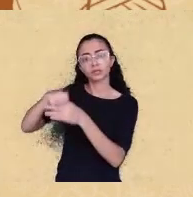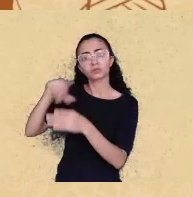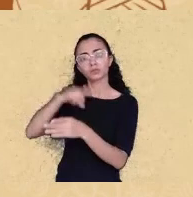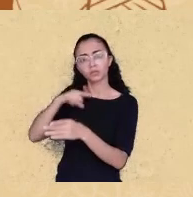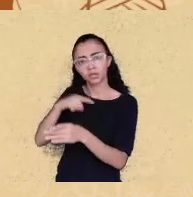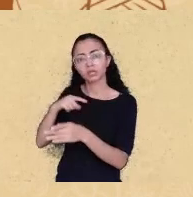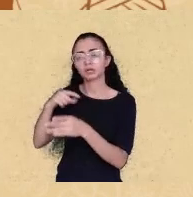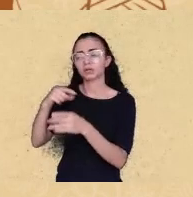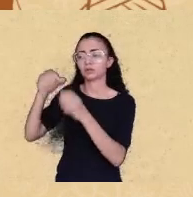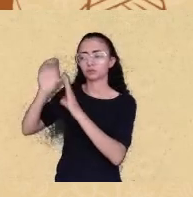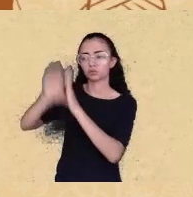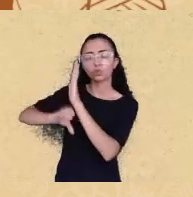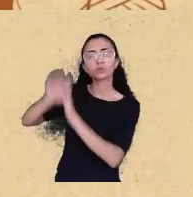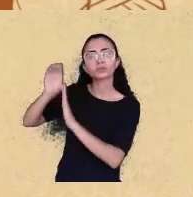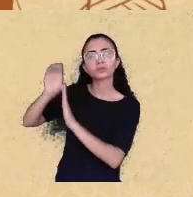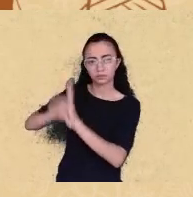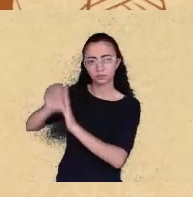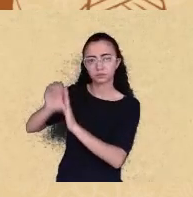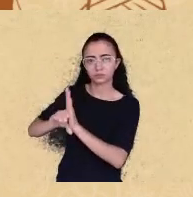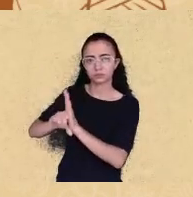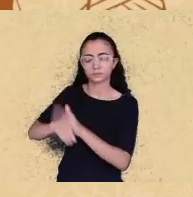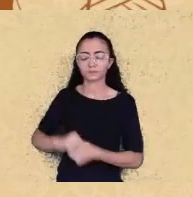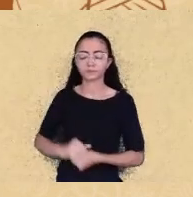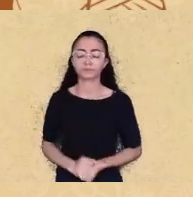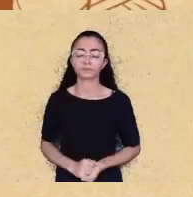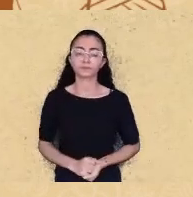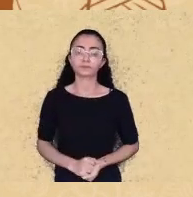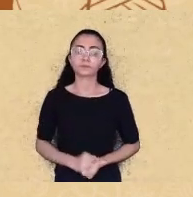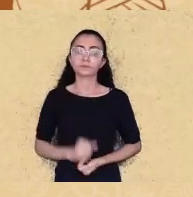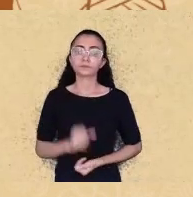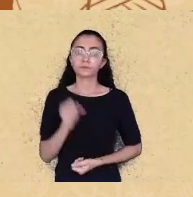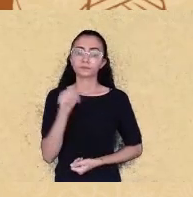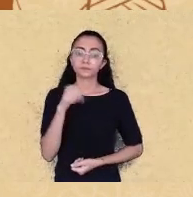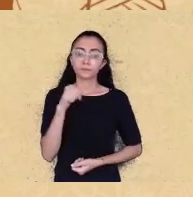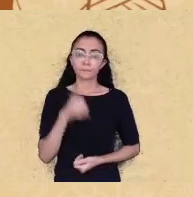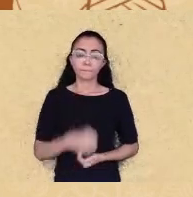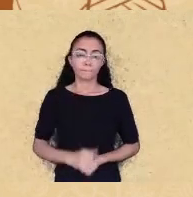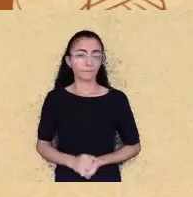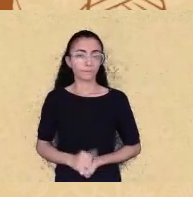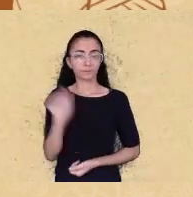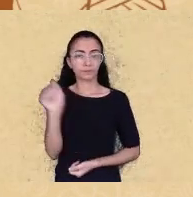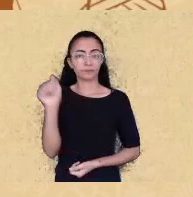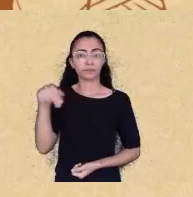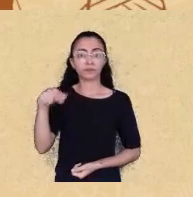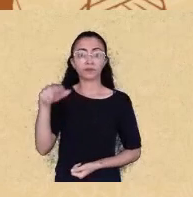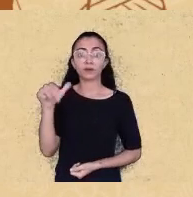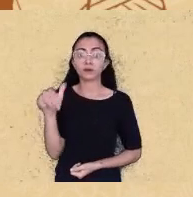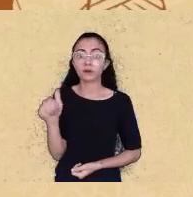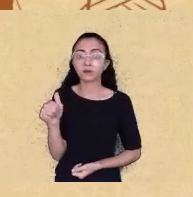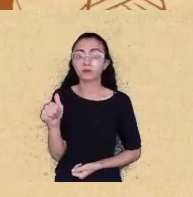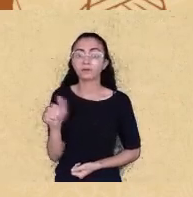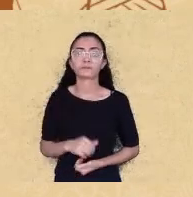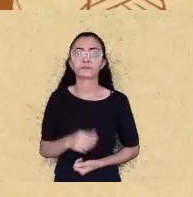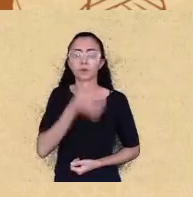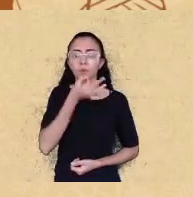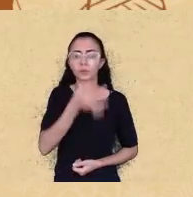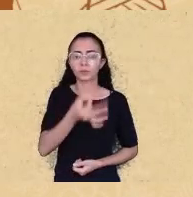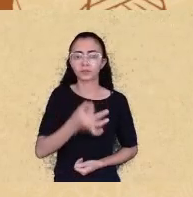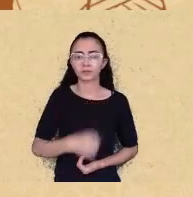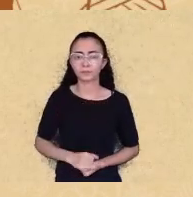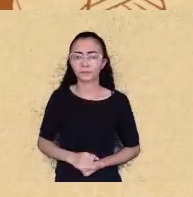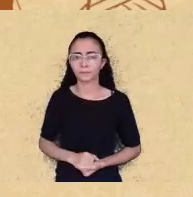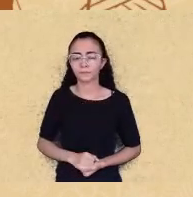Sim, sim. Ana Barreto fez um comentário, vou ler. Estou sem microfone, mas gostaria de saber